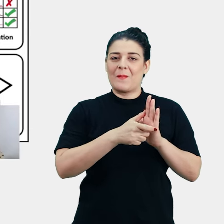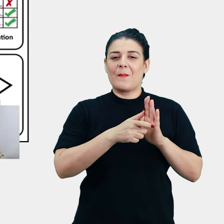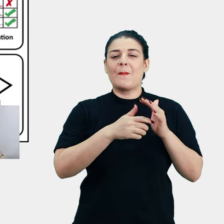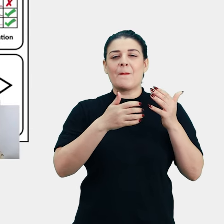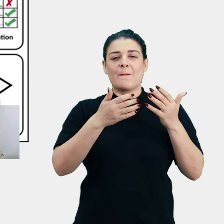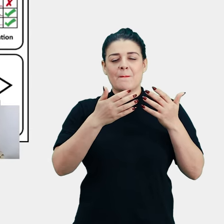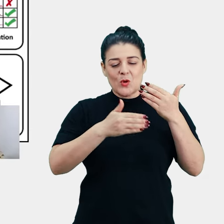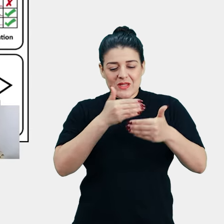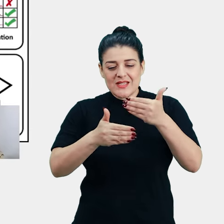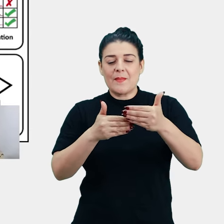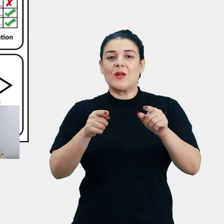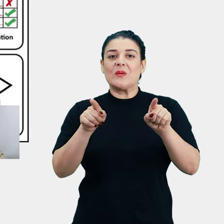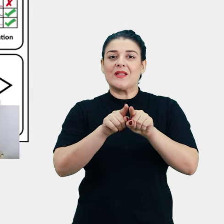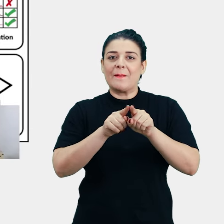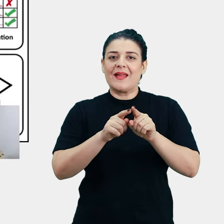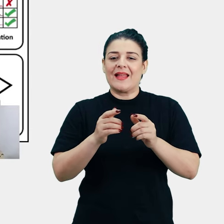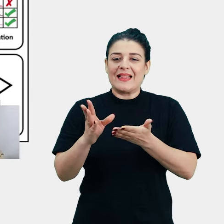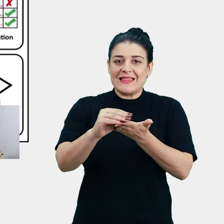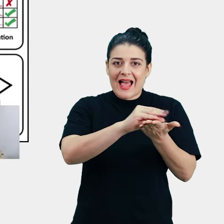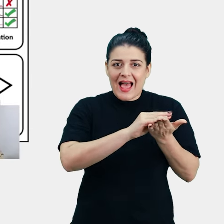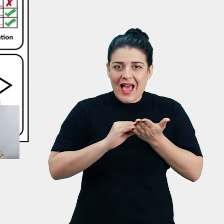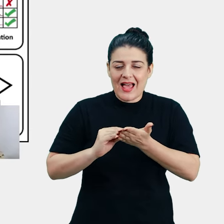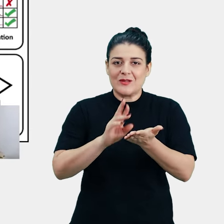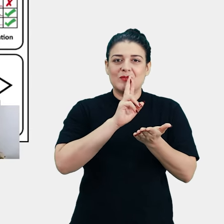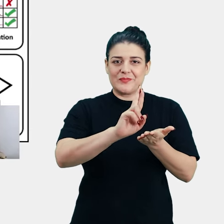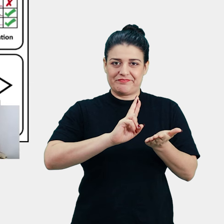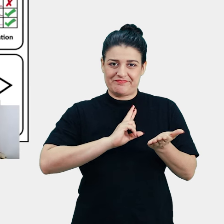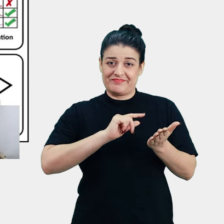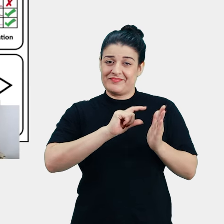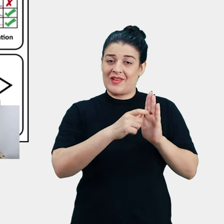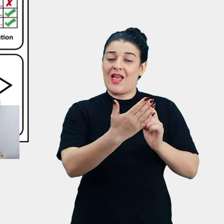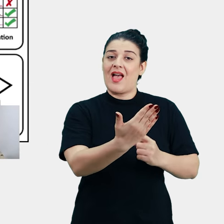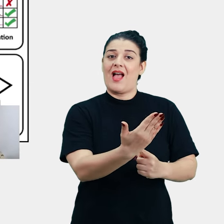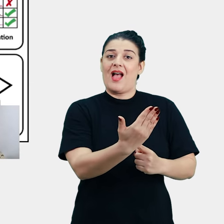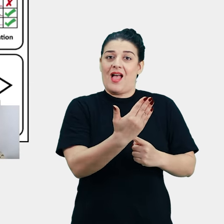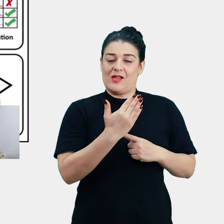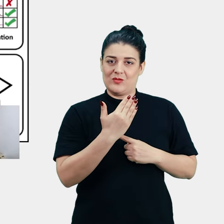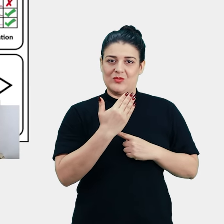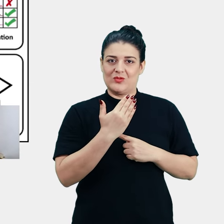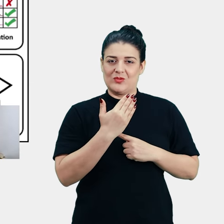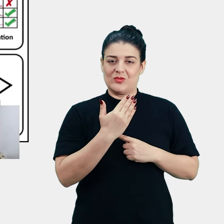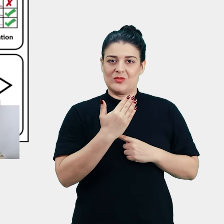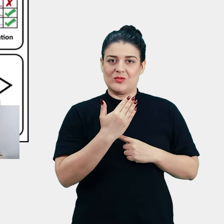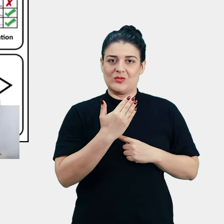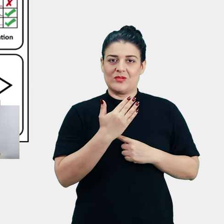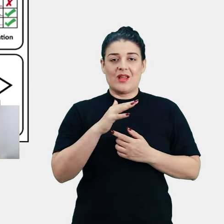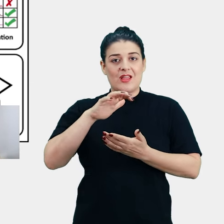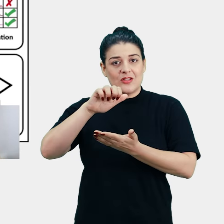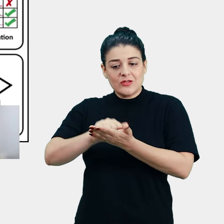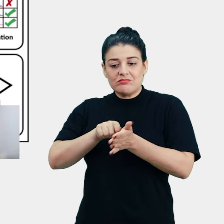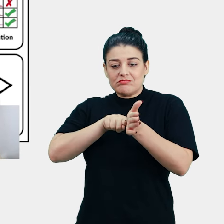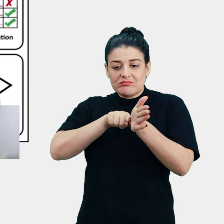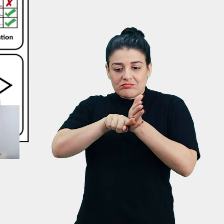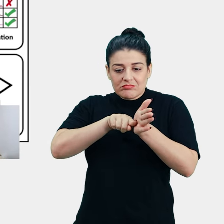processamento e tratamento de dados. Esses softwares vão te guiar e te auxiliar na anotação, na